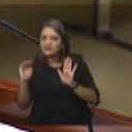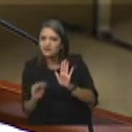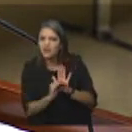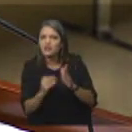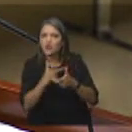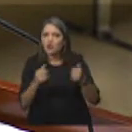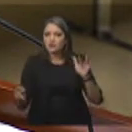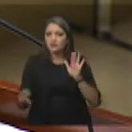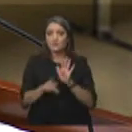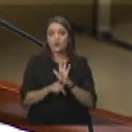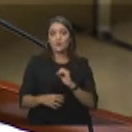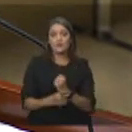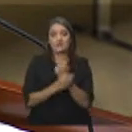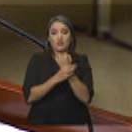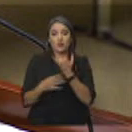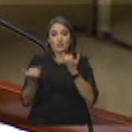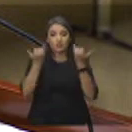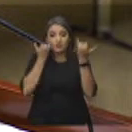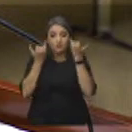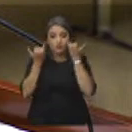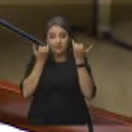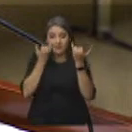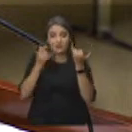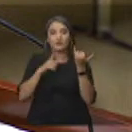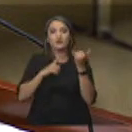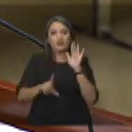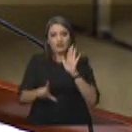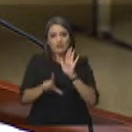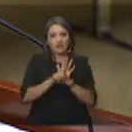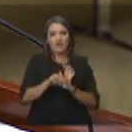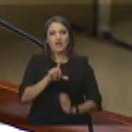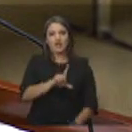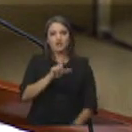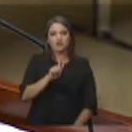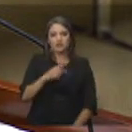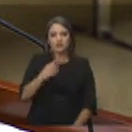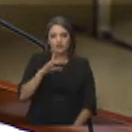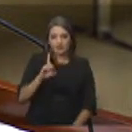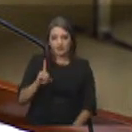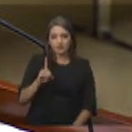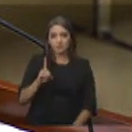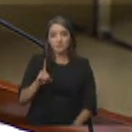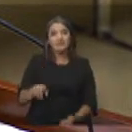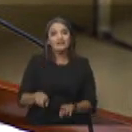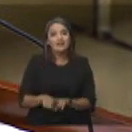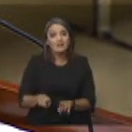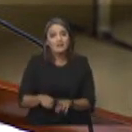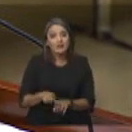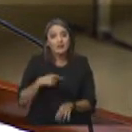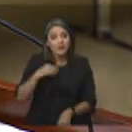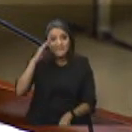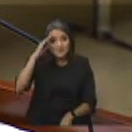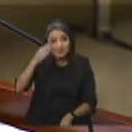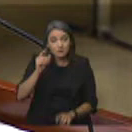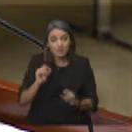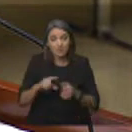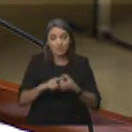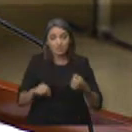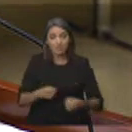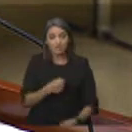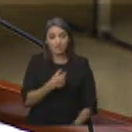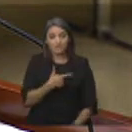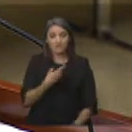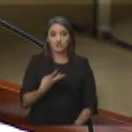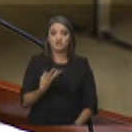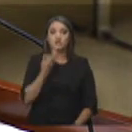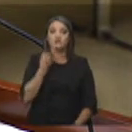segurança da informação dispostos na Lei Geral de Proteção de Dados, especialmente, ministro Gilmar Mendes, o artigo 23,